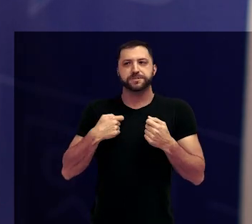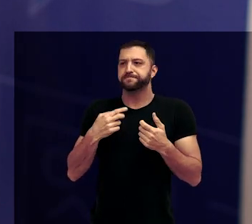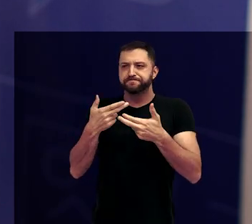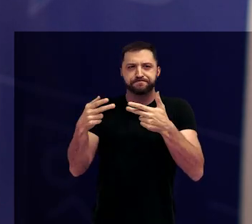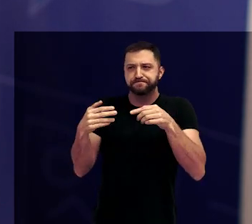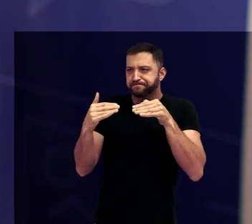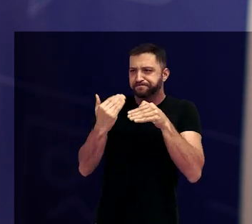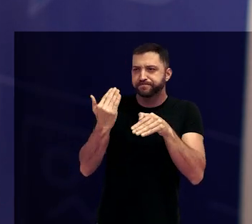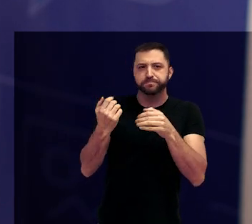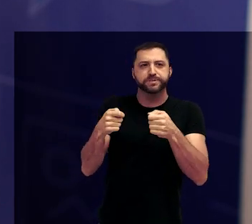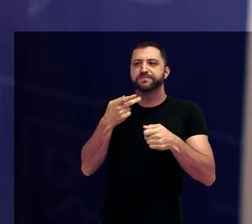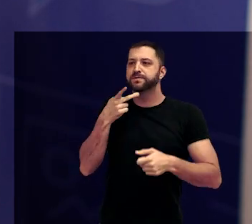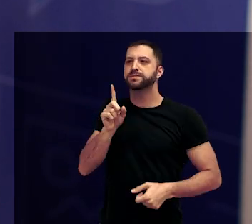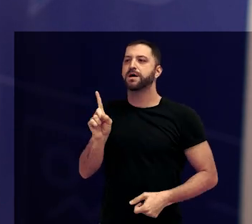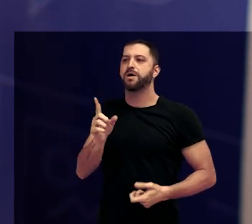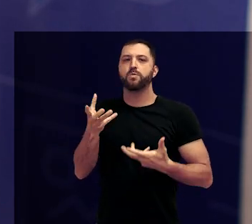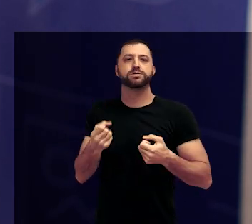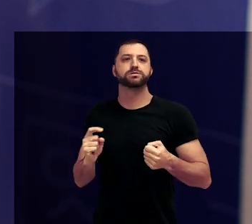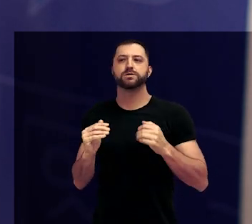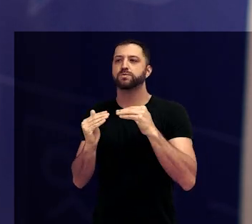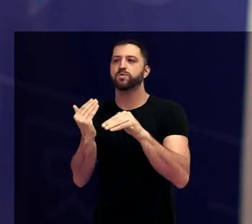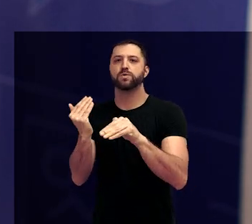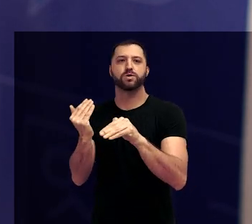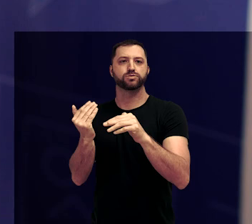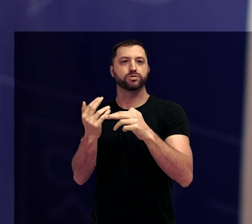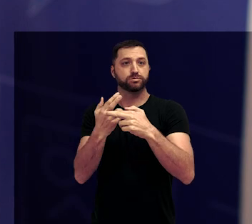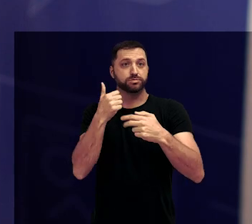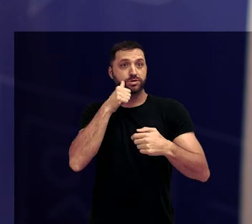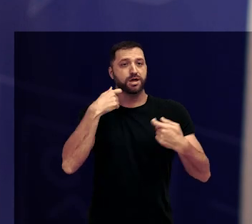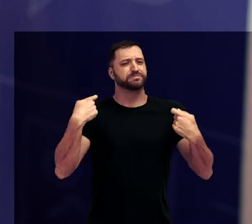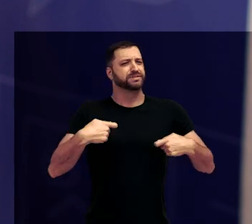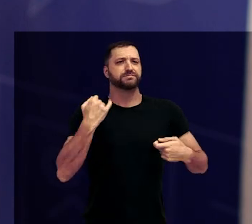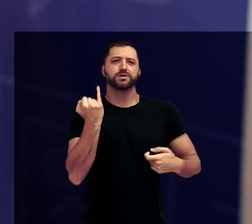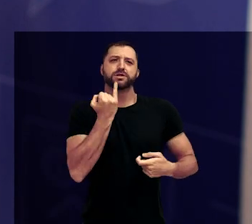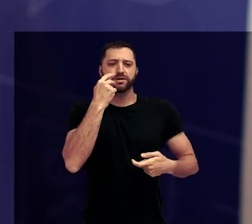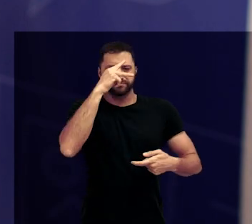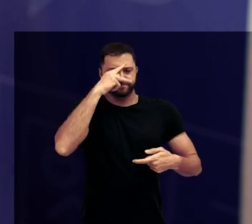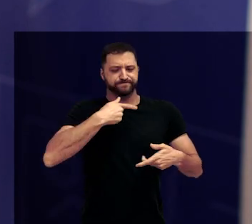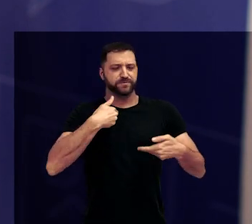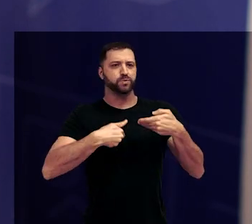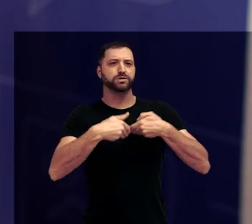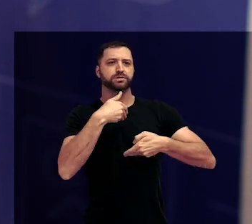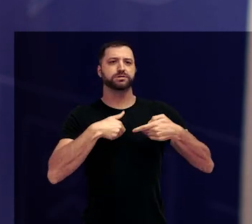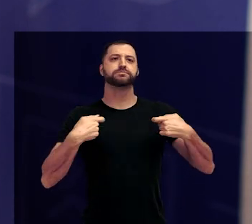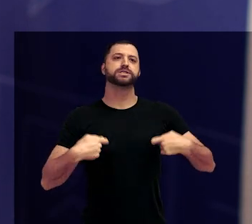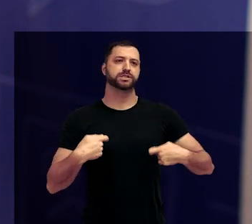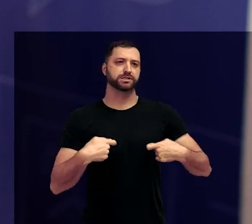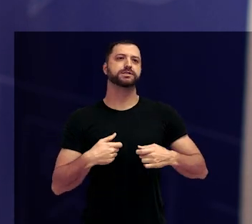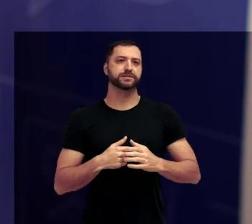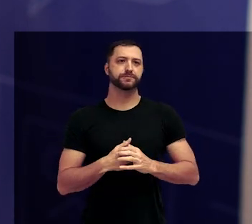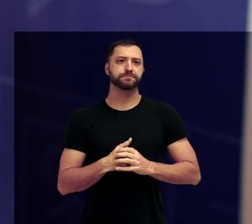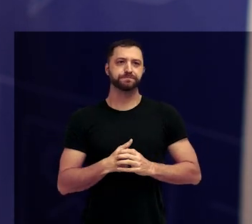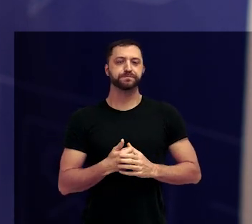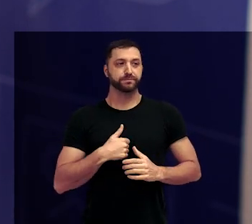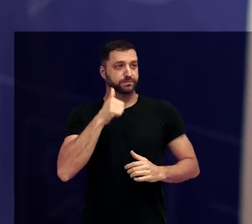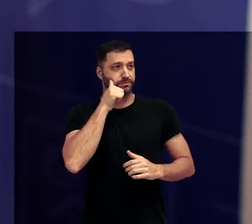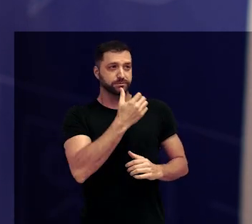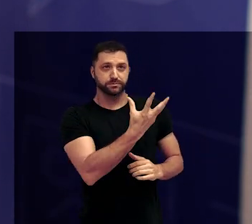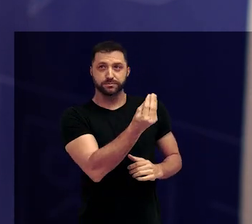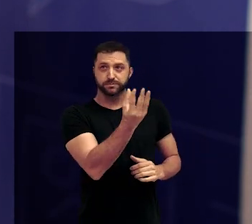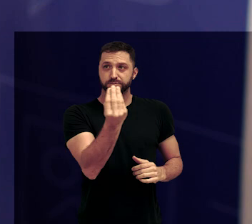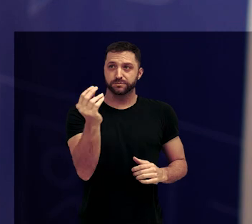nãos e se colocar em alguma posição. E essa posição é de autocuidado. Então, eu vejo mais